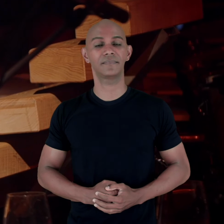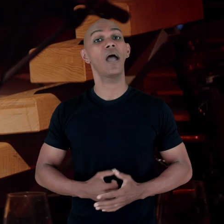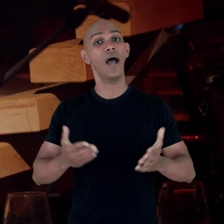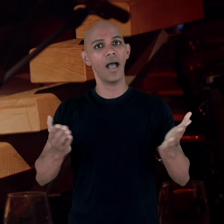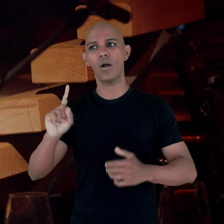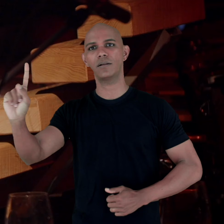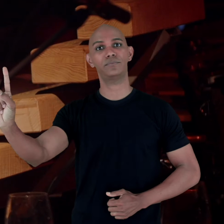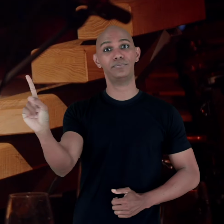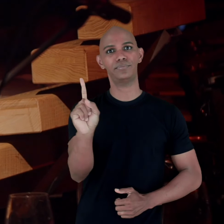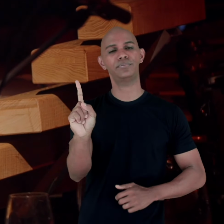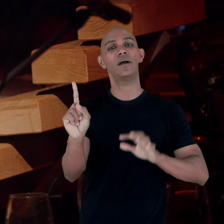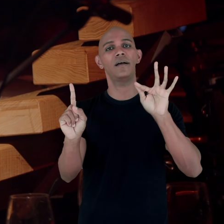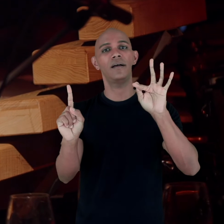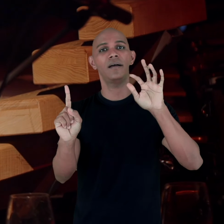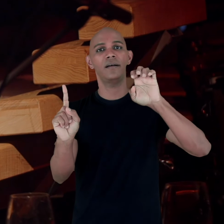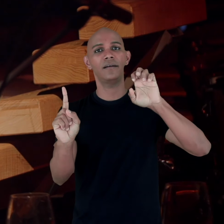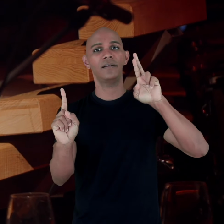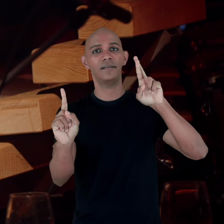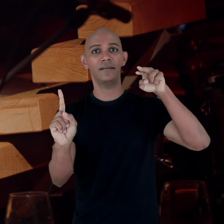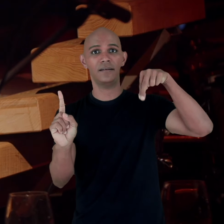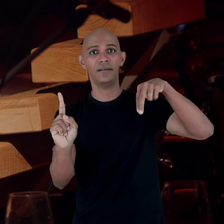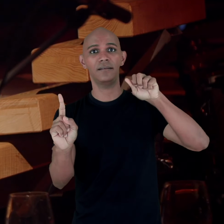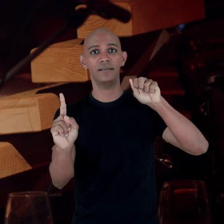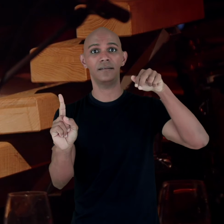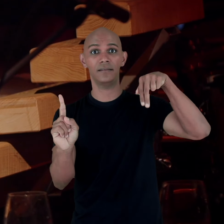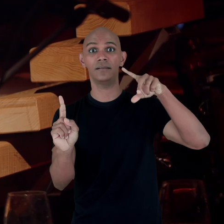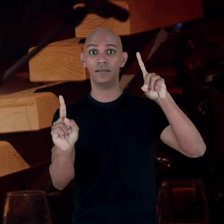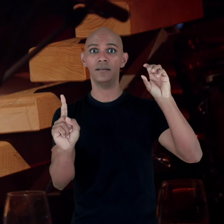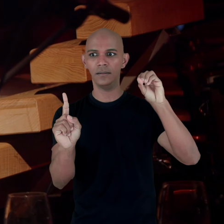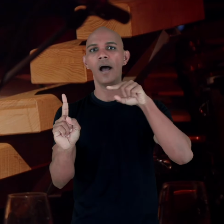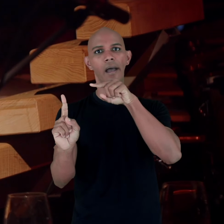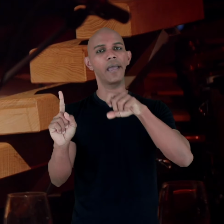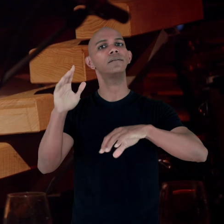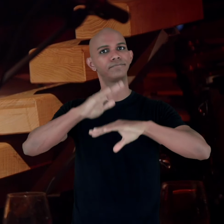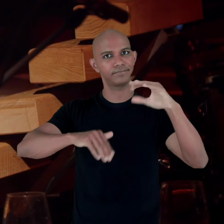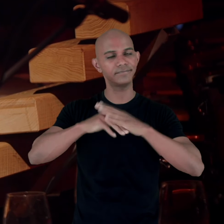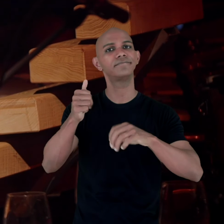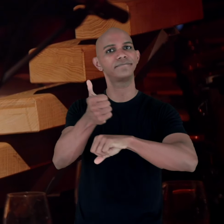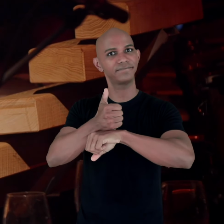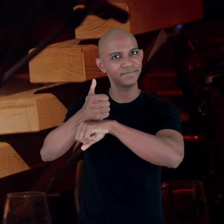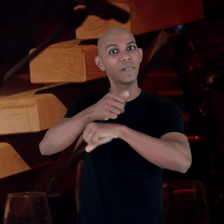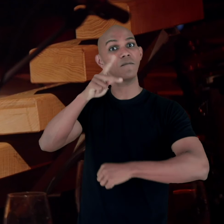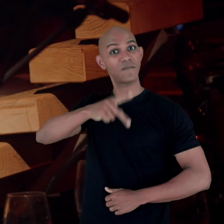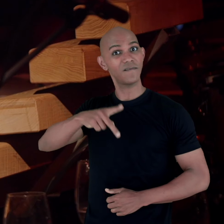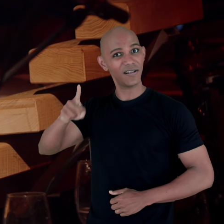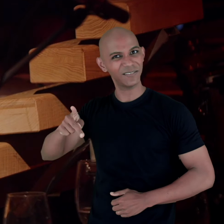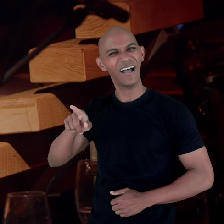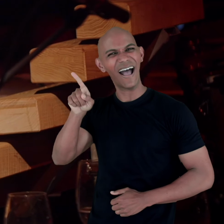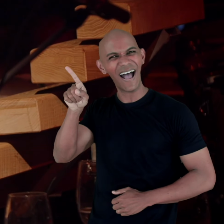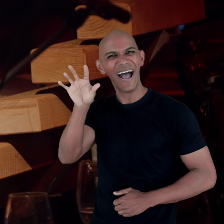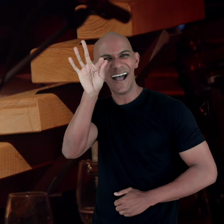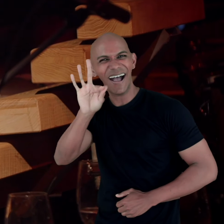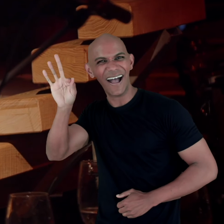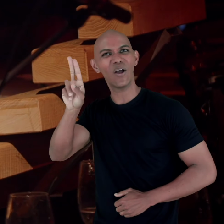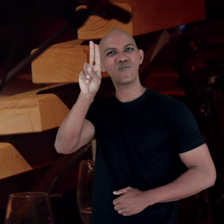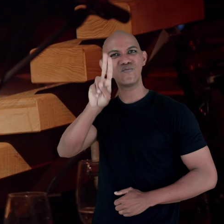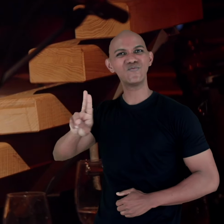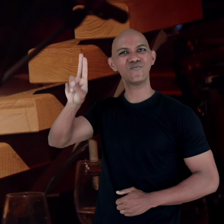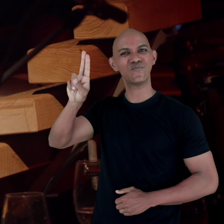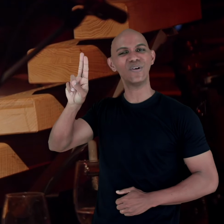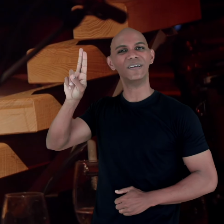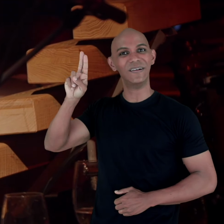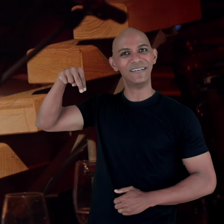Chamamos agora ao palco o professor de percussão do Departamento de Música da Unicamp, Fernando Hashimoto, para dar início ao concerto